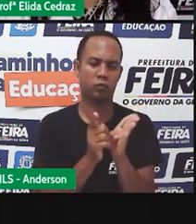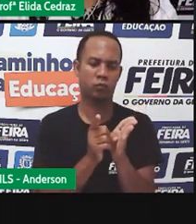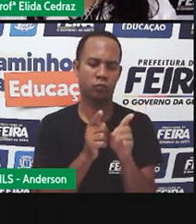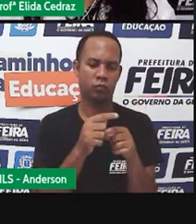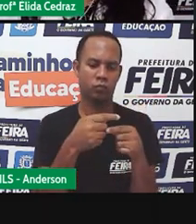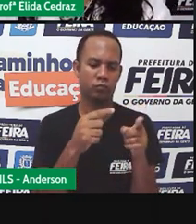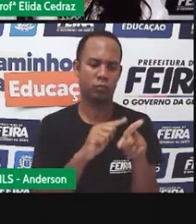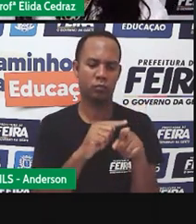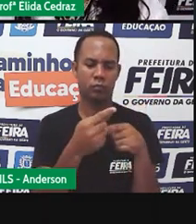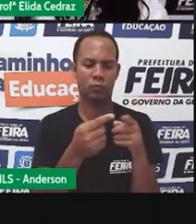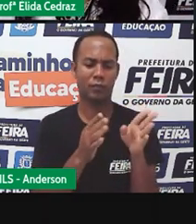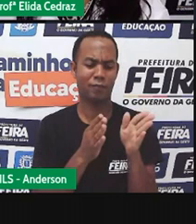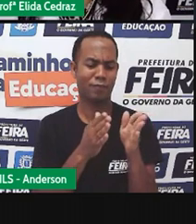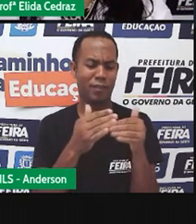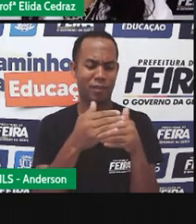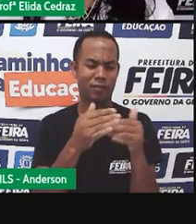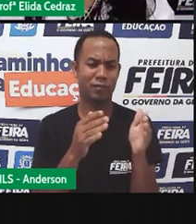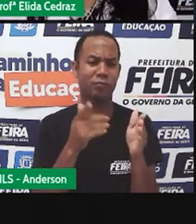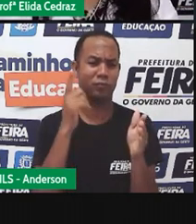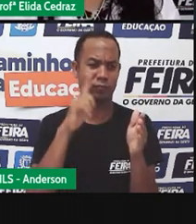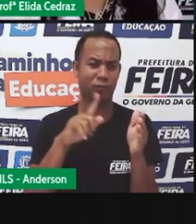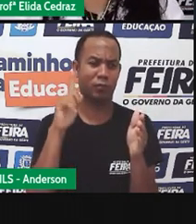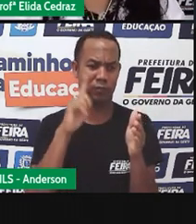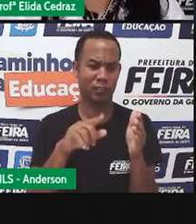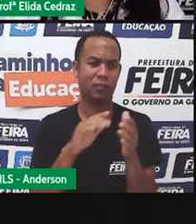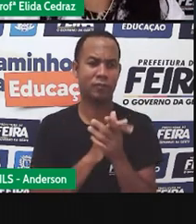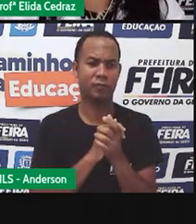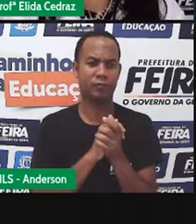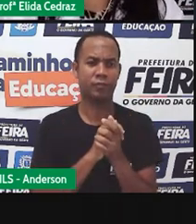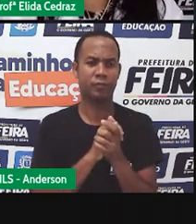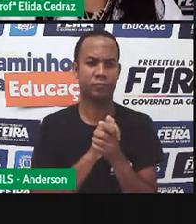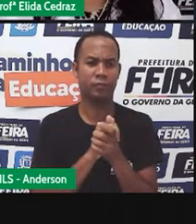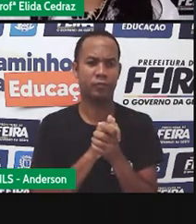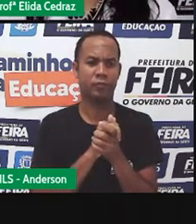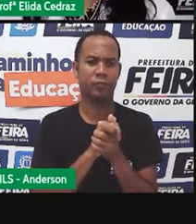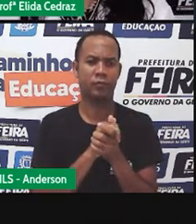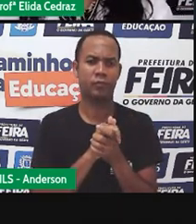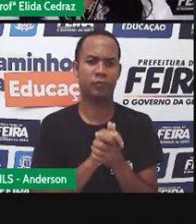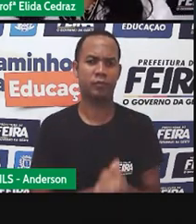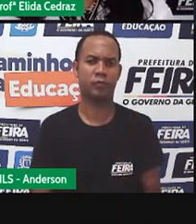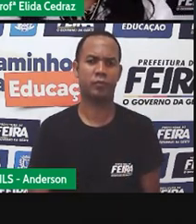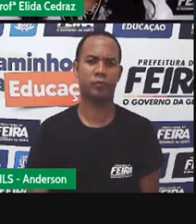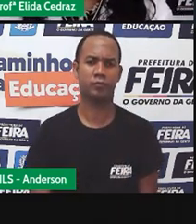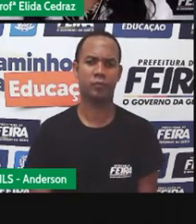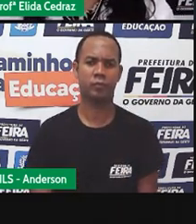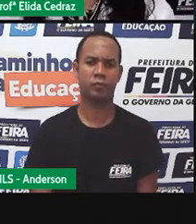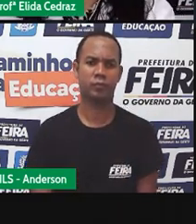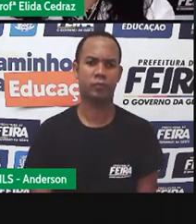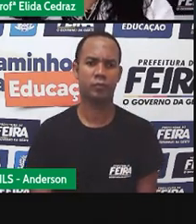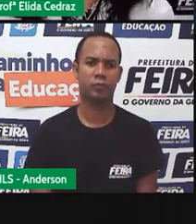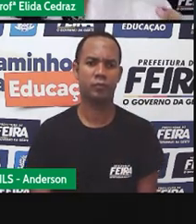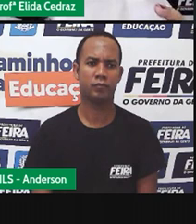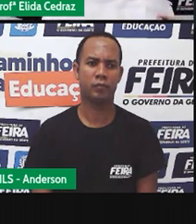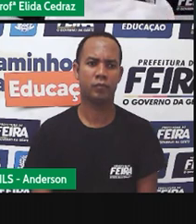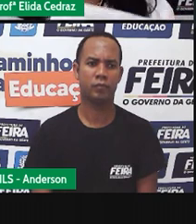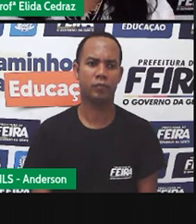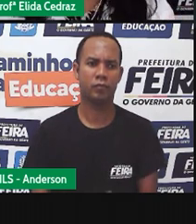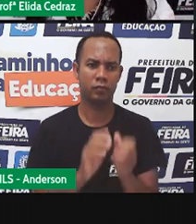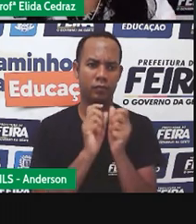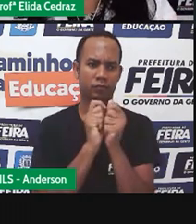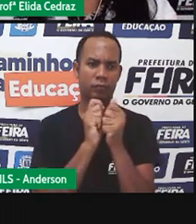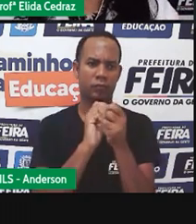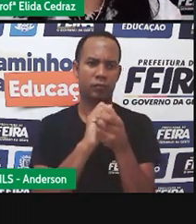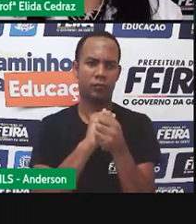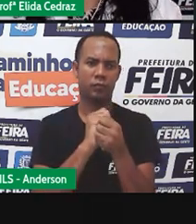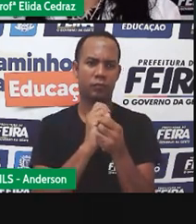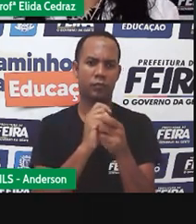vezes. Nós conseguimos dobrar o jornal, torcer a toalha e amassar o